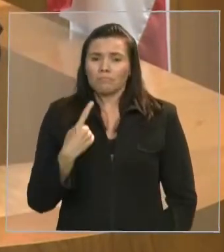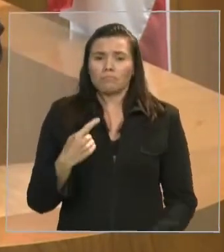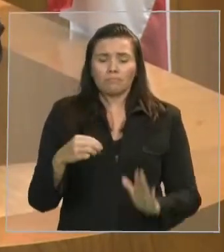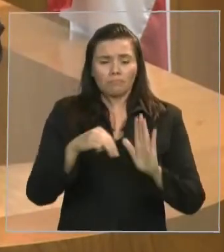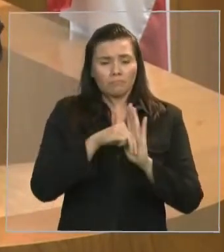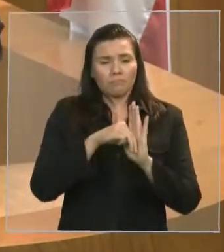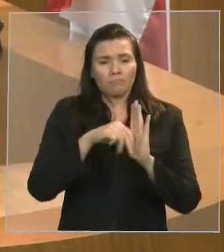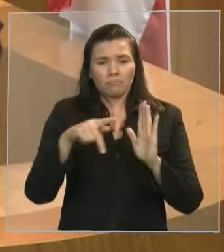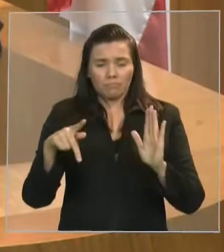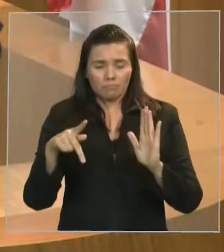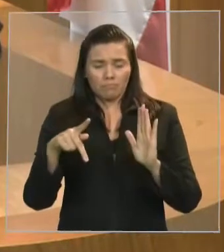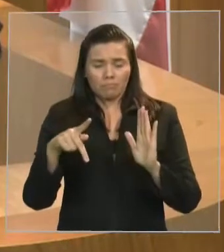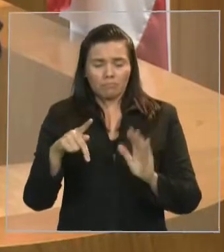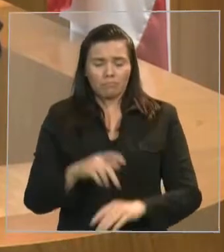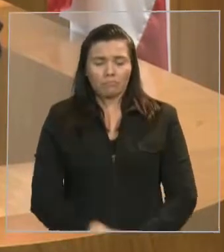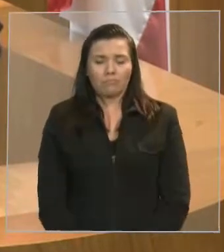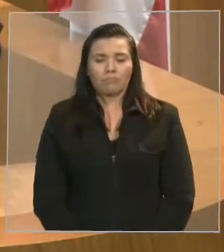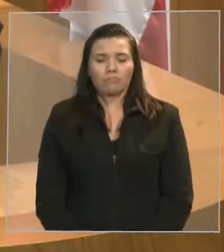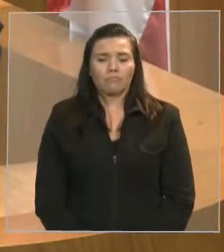número